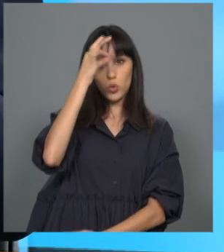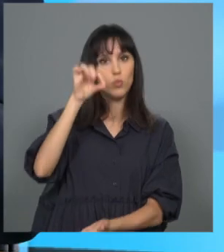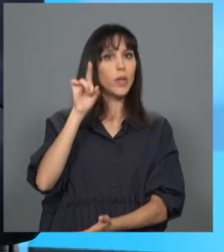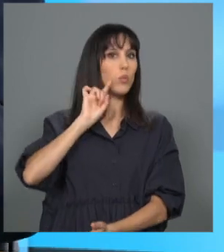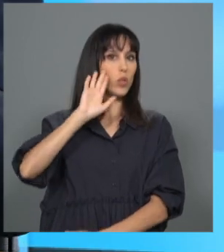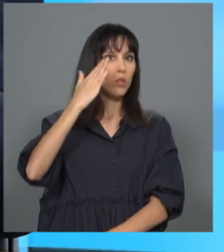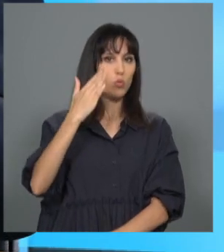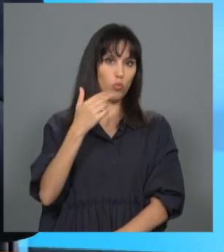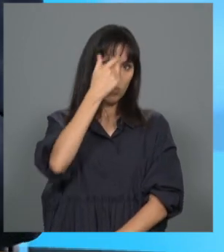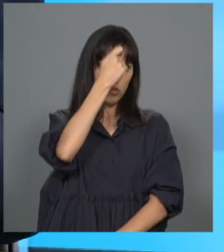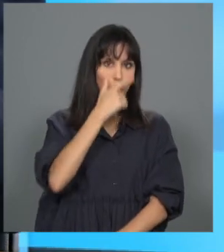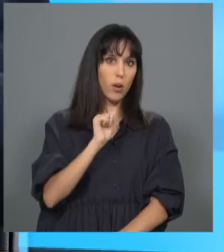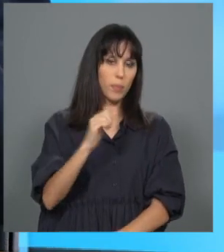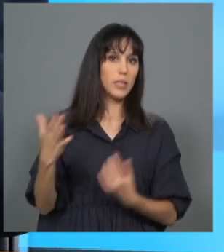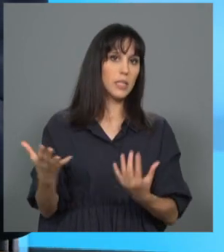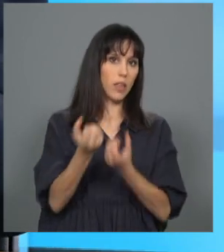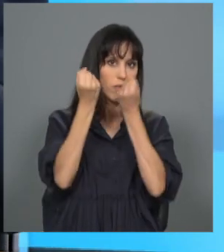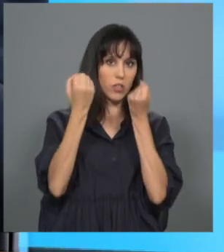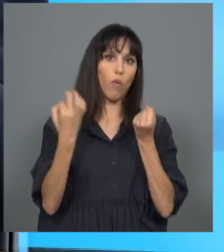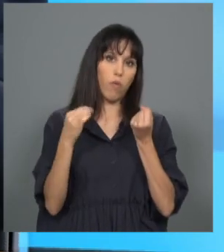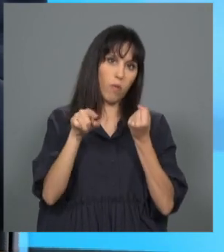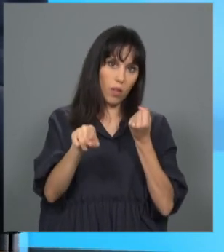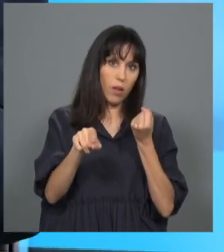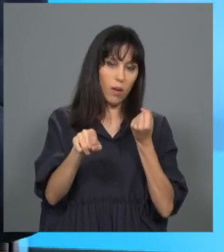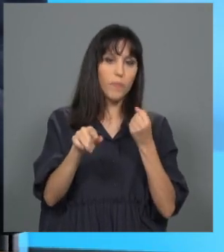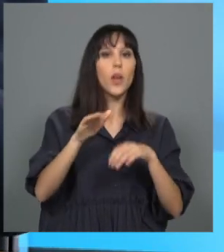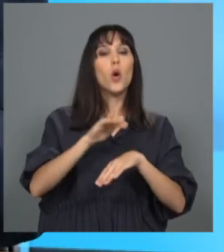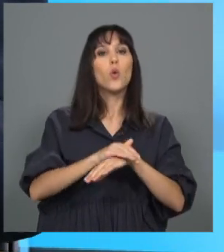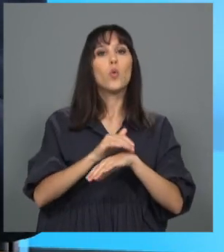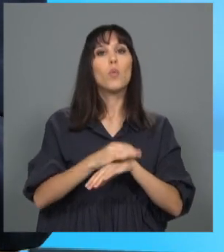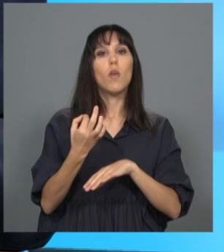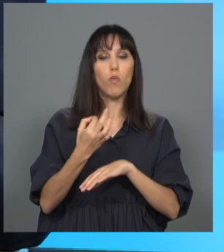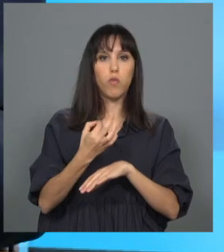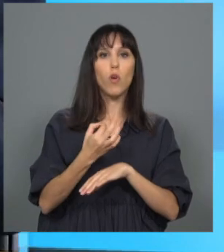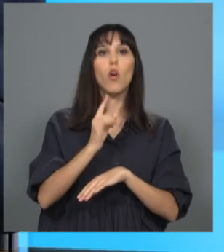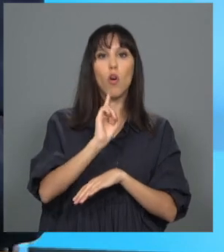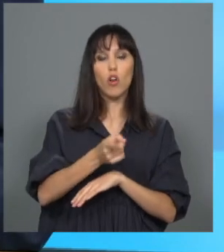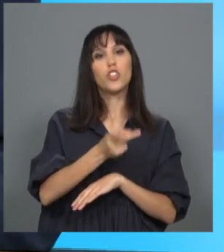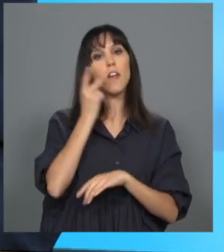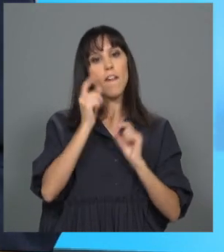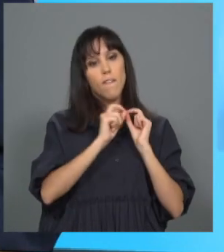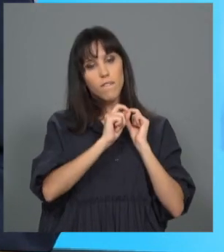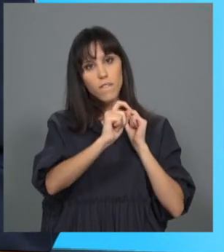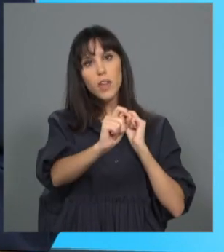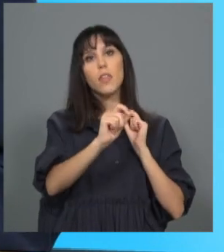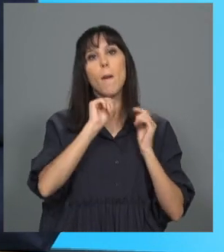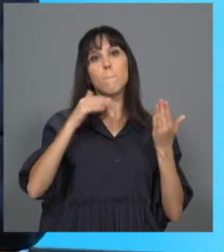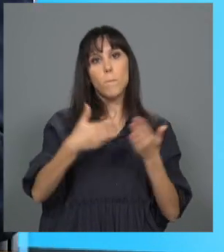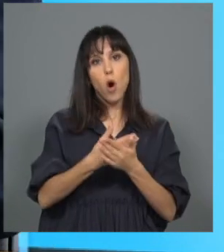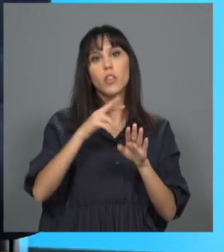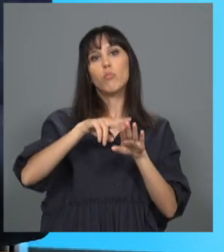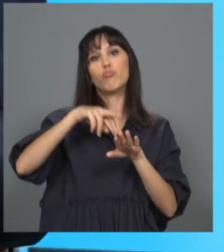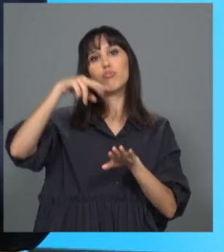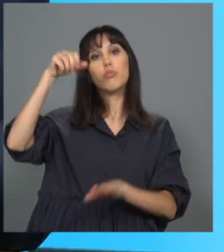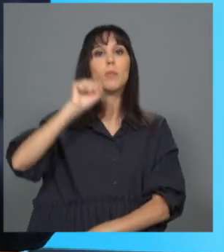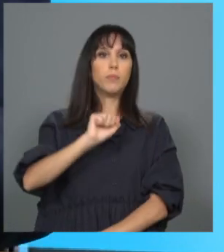da salvação realizada pela paixão, morte e ressurreição de Jesus. Durante